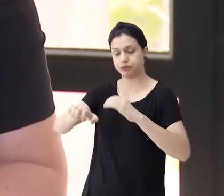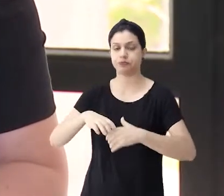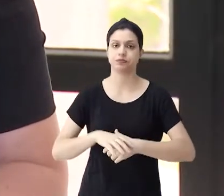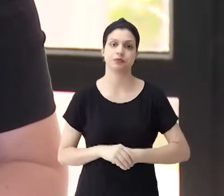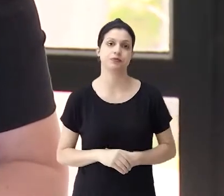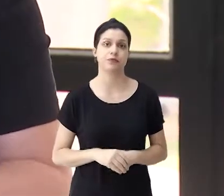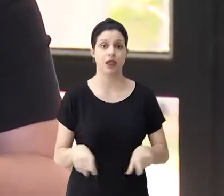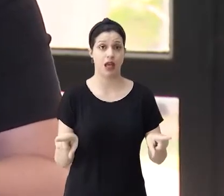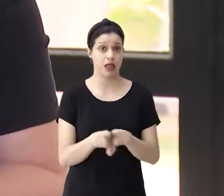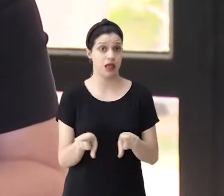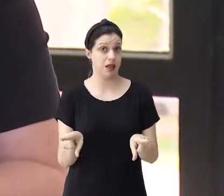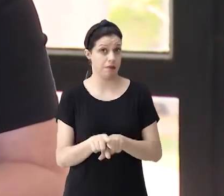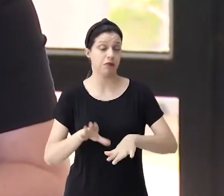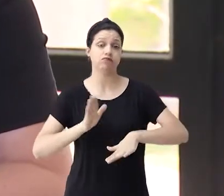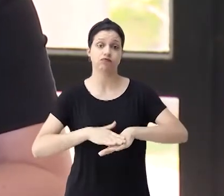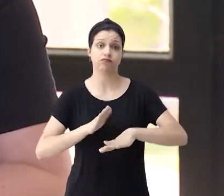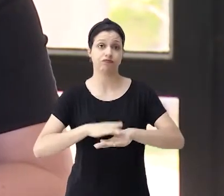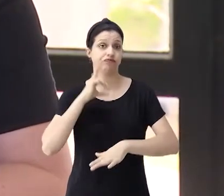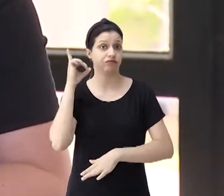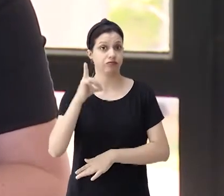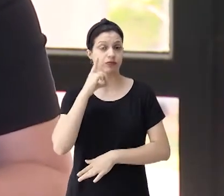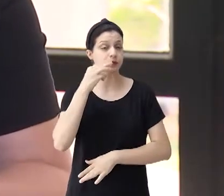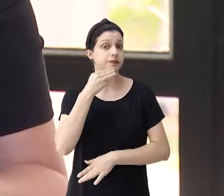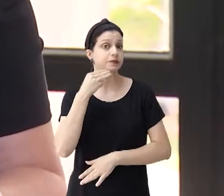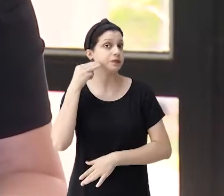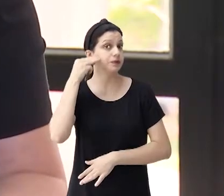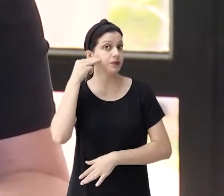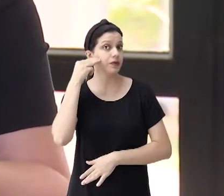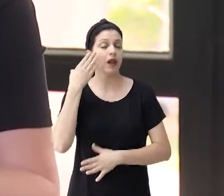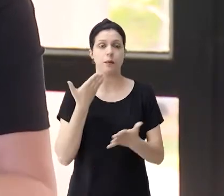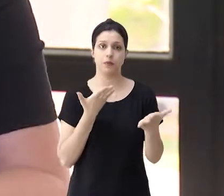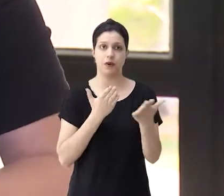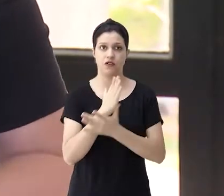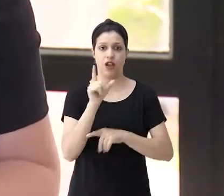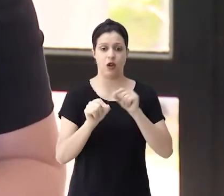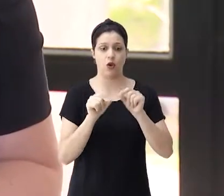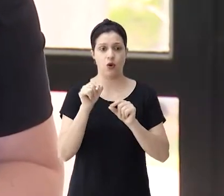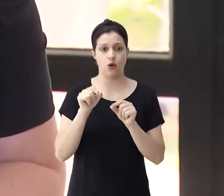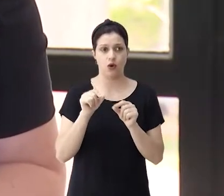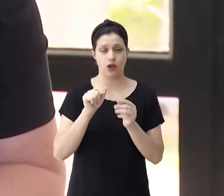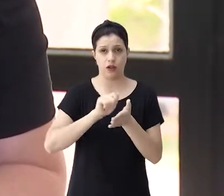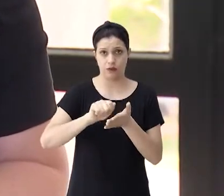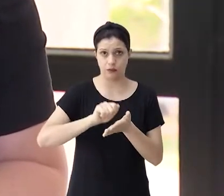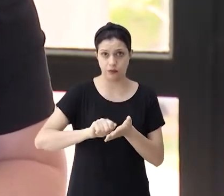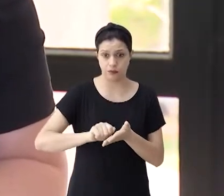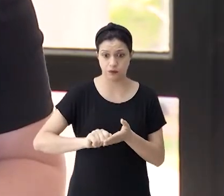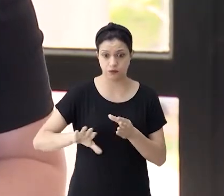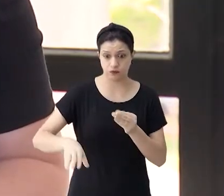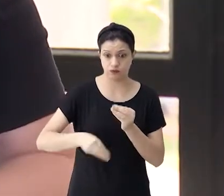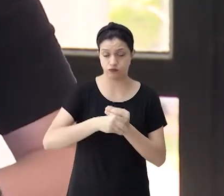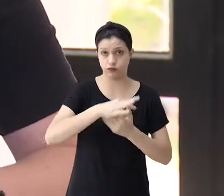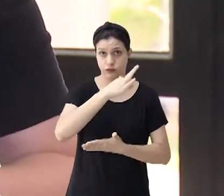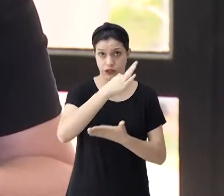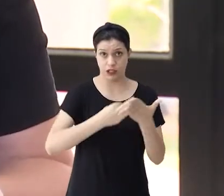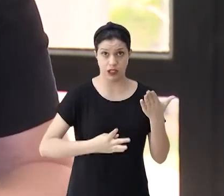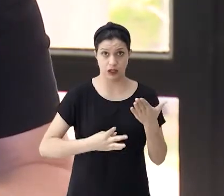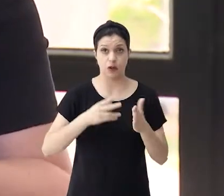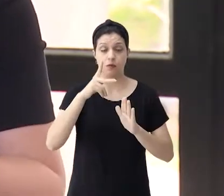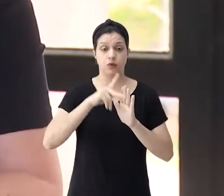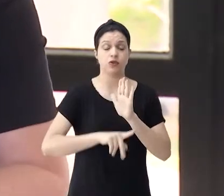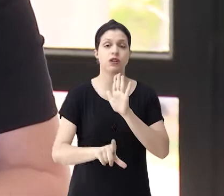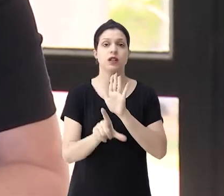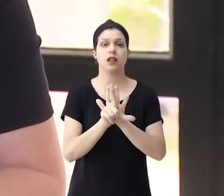ser aplicada. Também de autoria do deputado Marçal Filho, foi aprovada uma emenda substitutiva